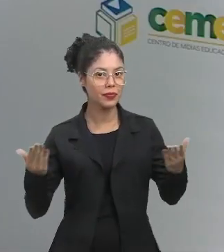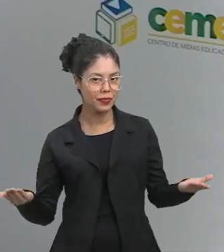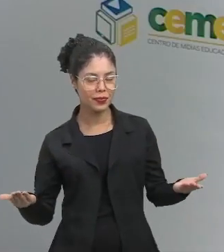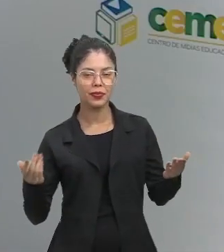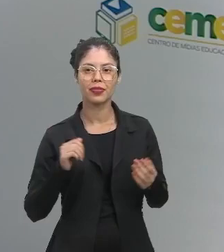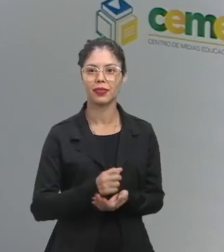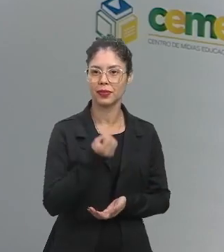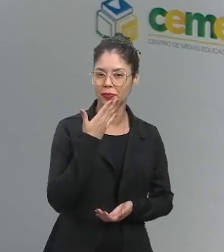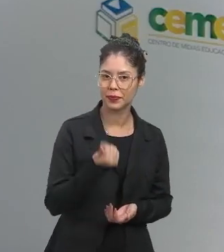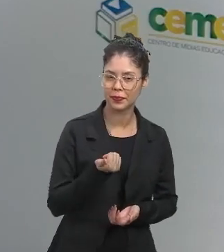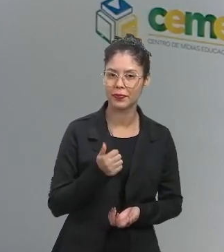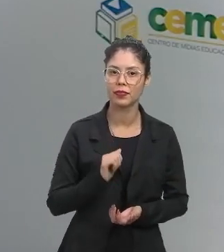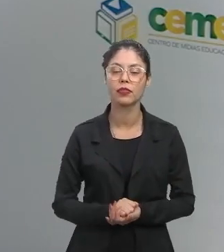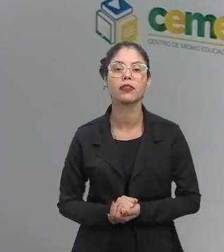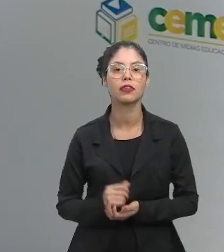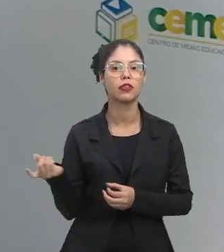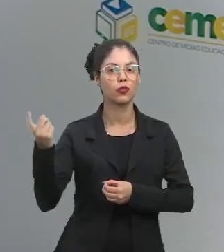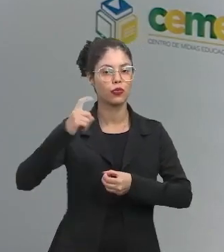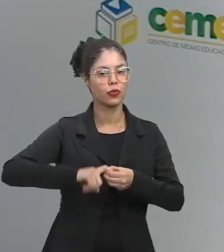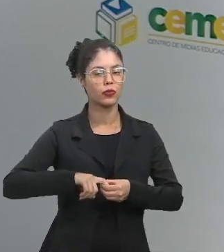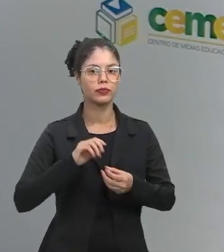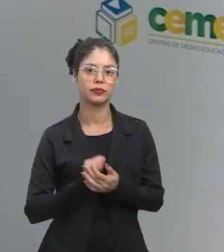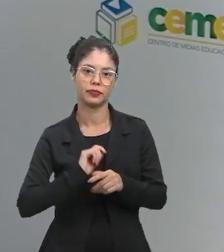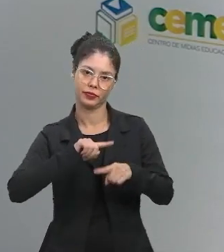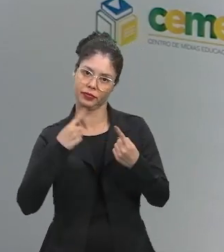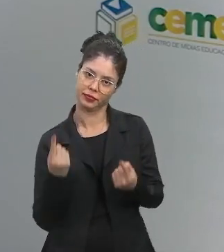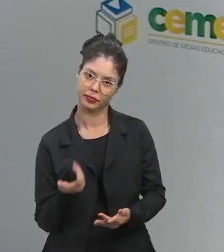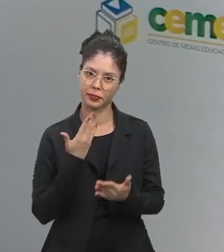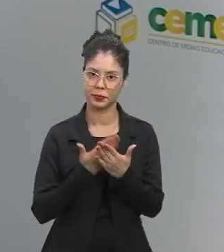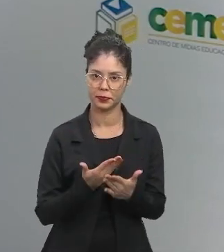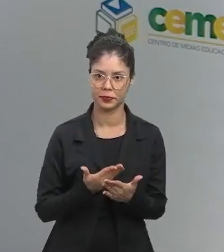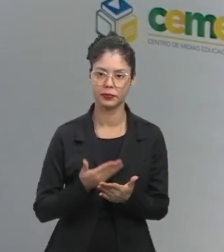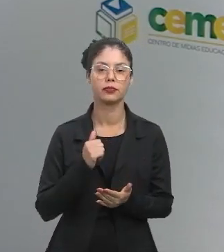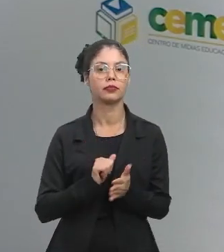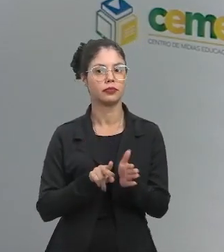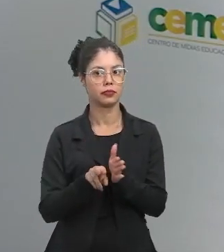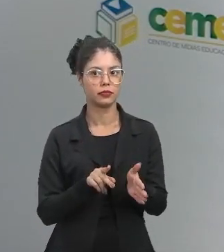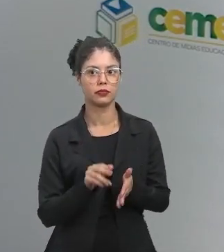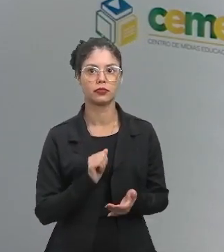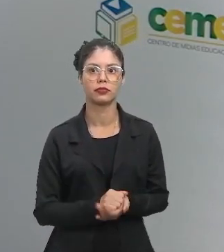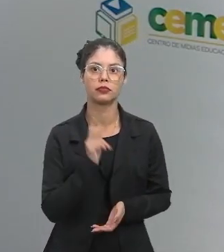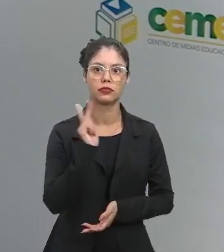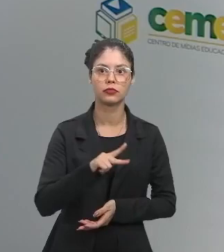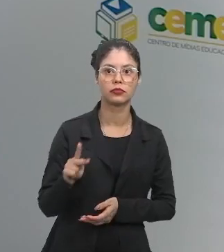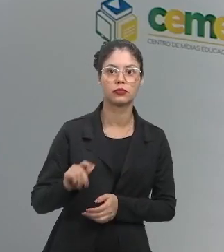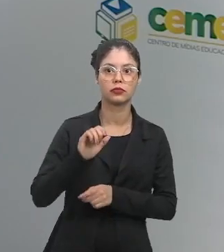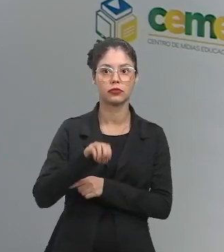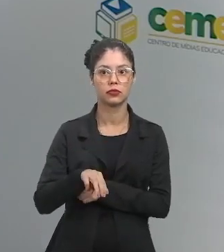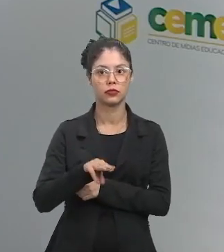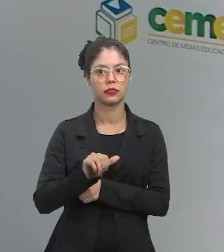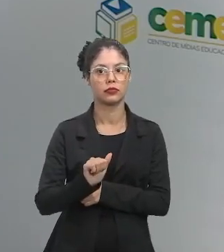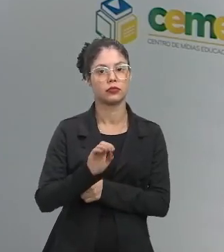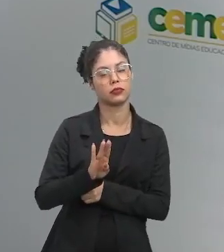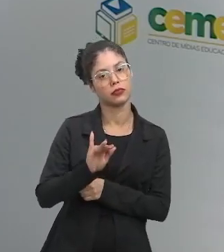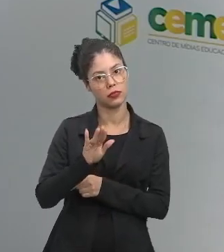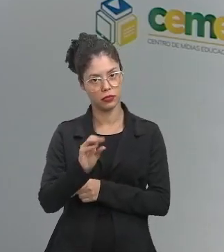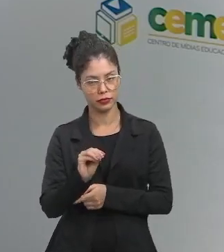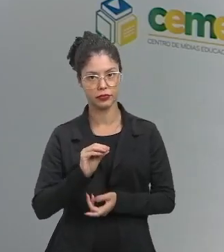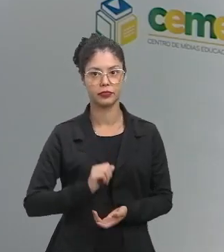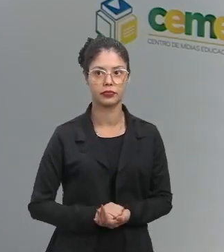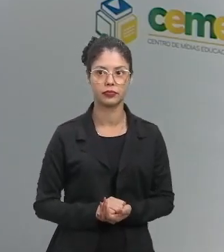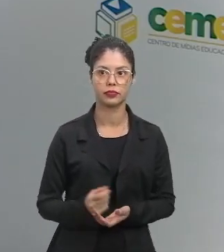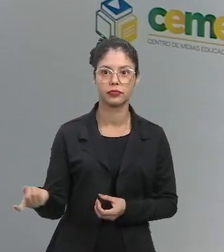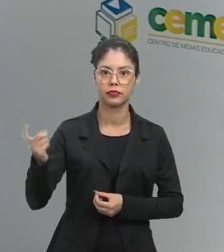Olá pessoal, tudo bem? Estamos nós aqui para mais uma aula de Biologia. Eu sou o professor Mábio e